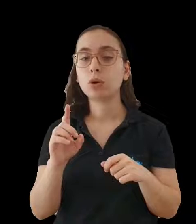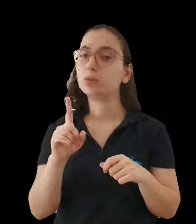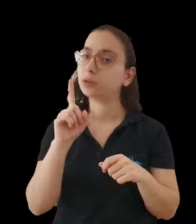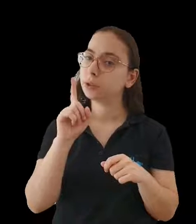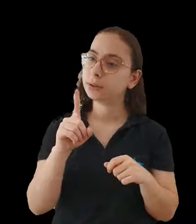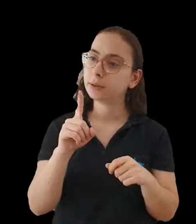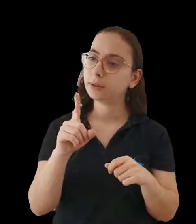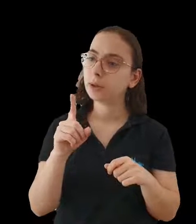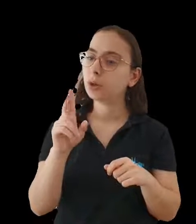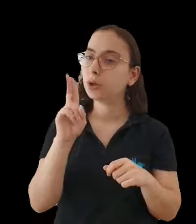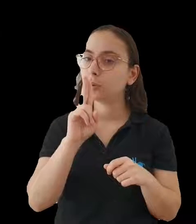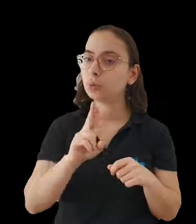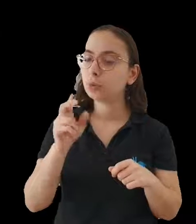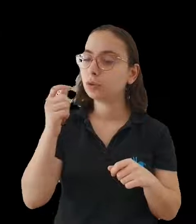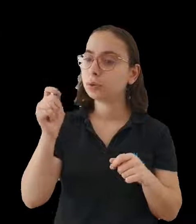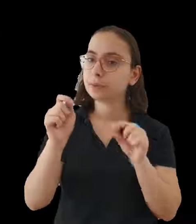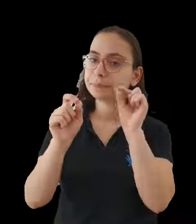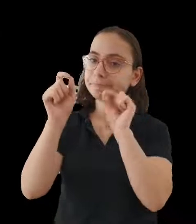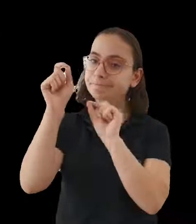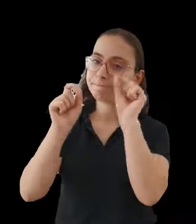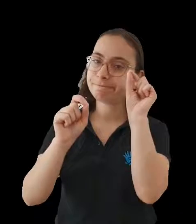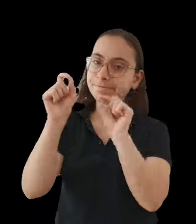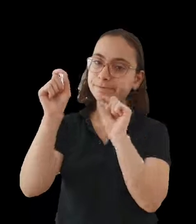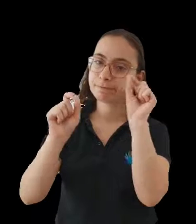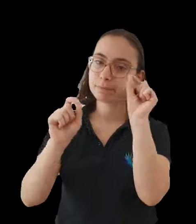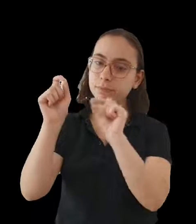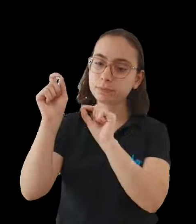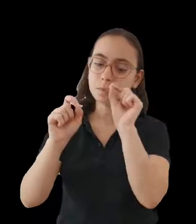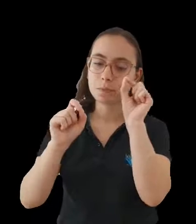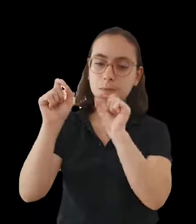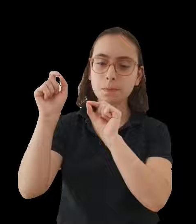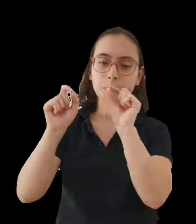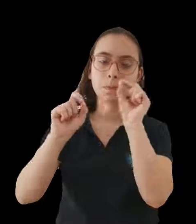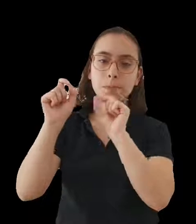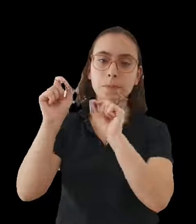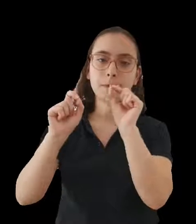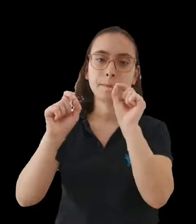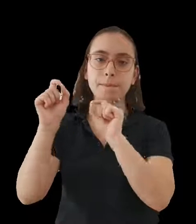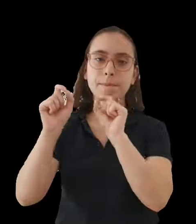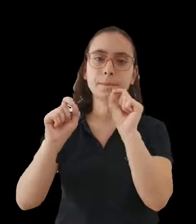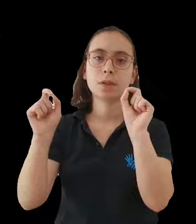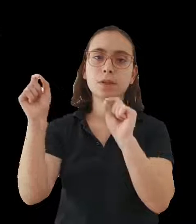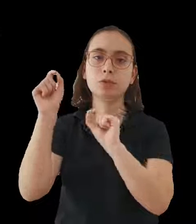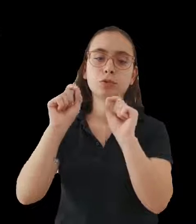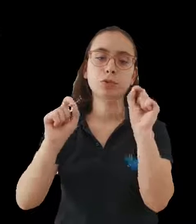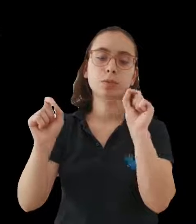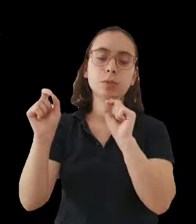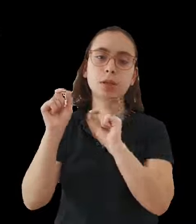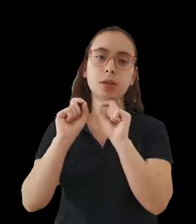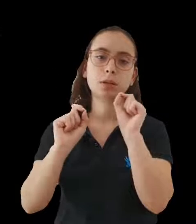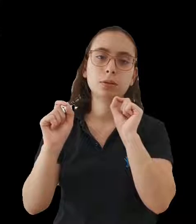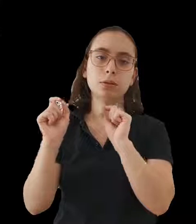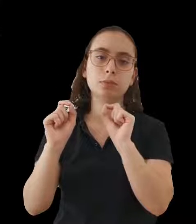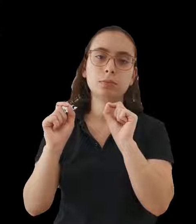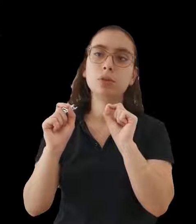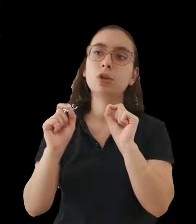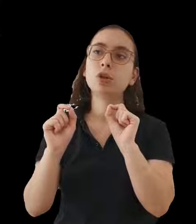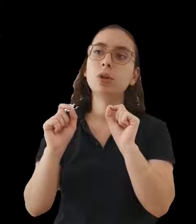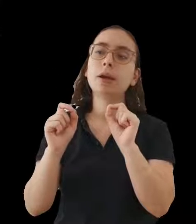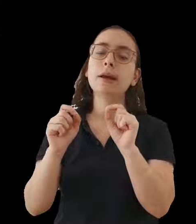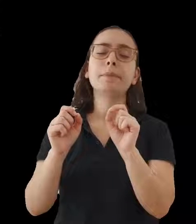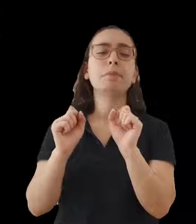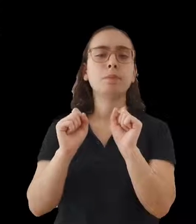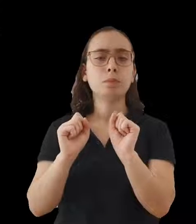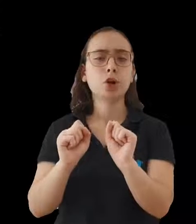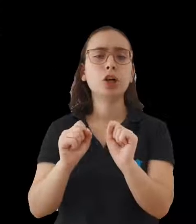usa o bracinho, cadê minha estreganona, como a Milena fez? Usa os braços. Os braços são uma